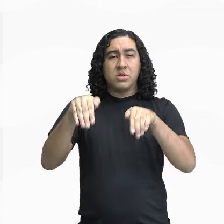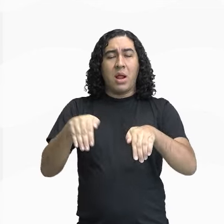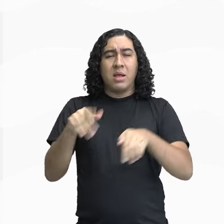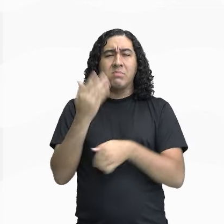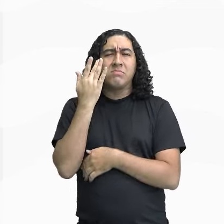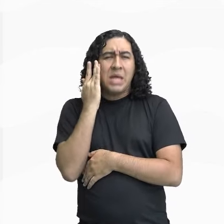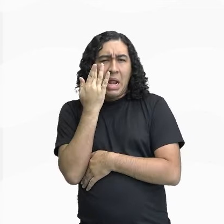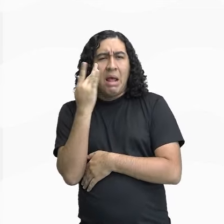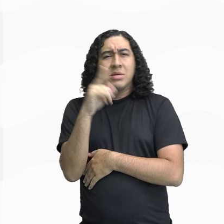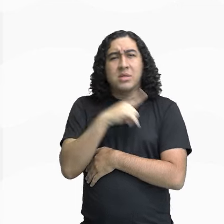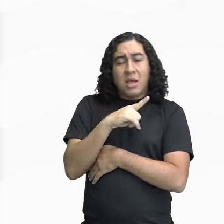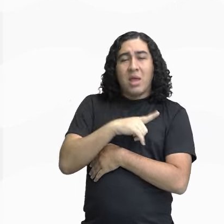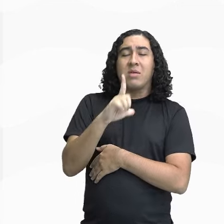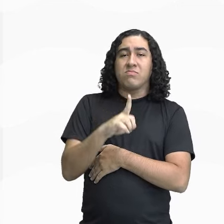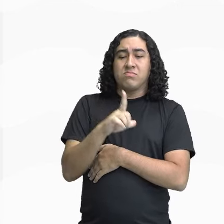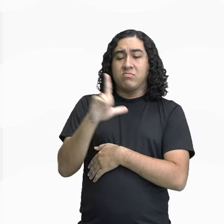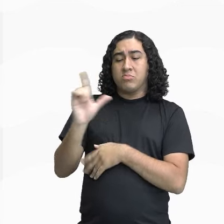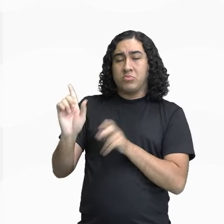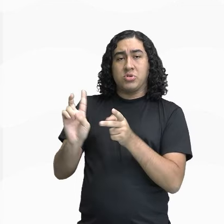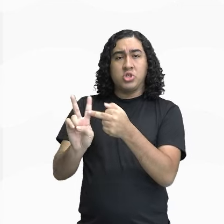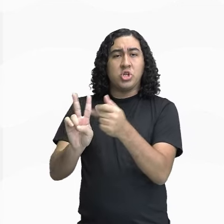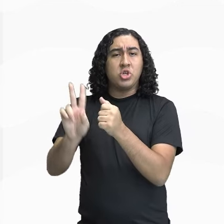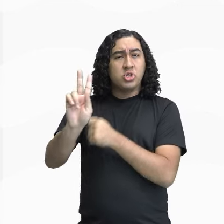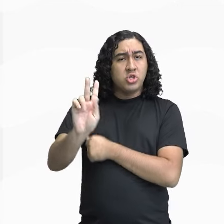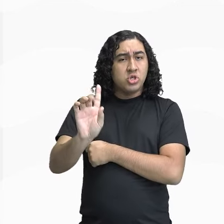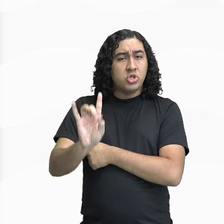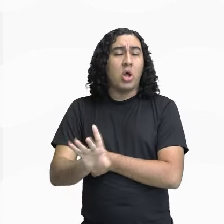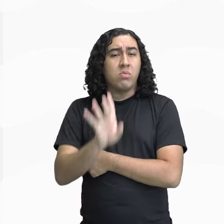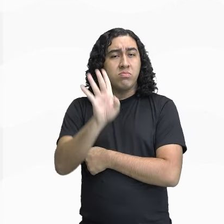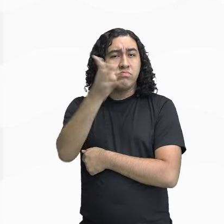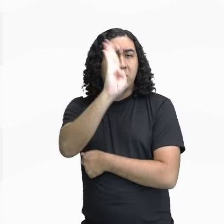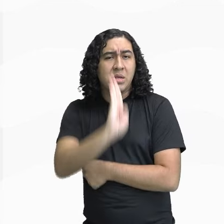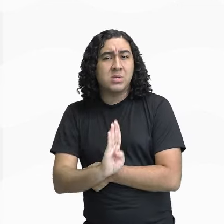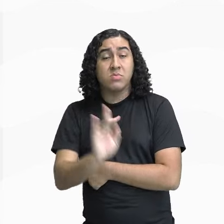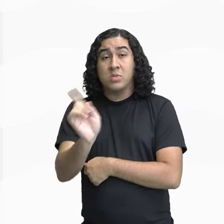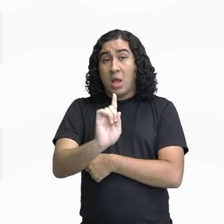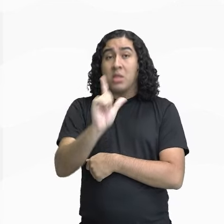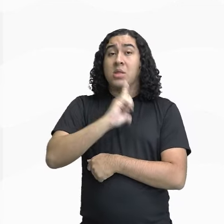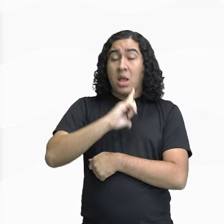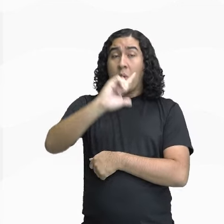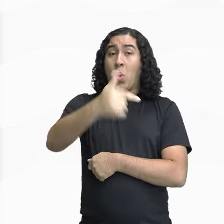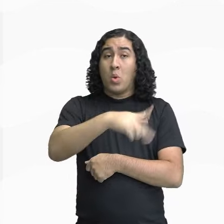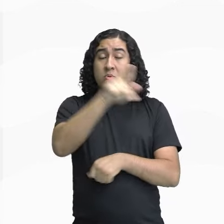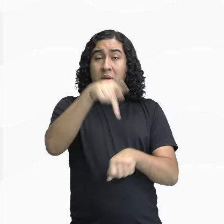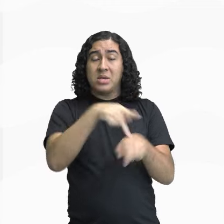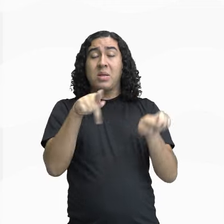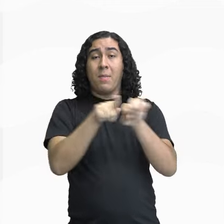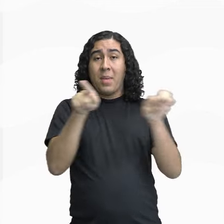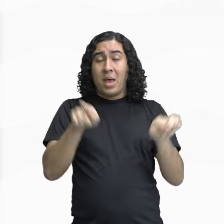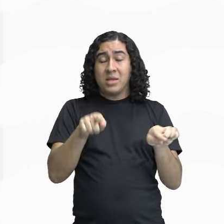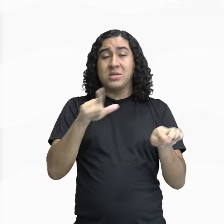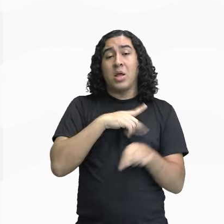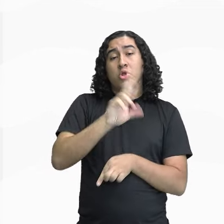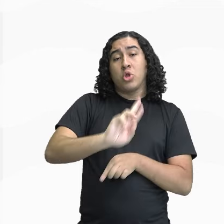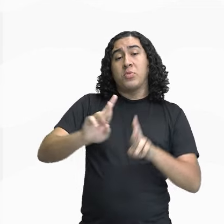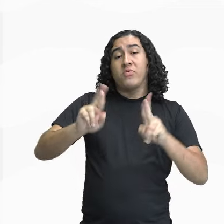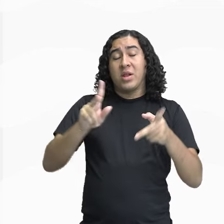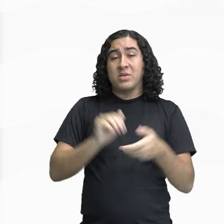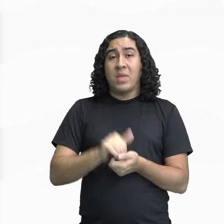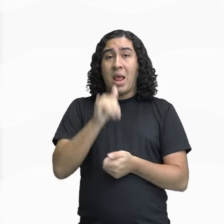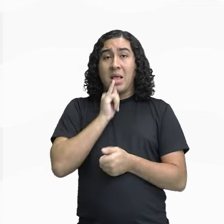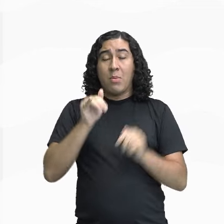que tem indígena somente no Brasil? Não, vai existir também em outros países, porém com outras denominações. No caso aí, a Austrália